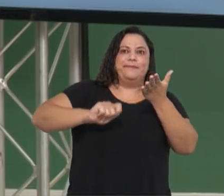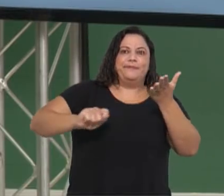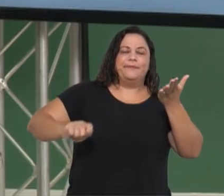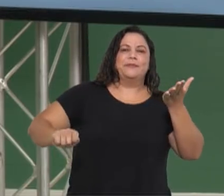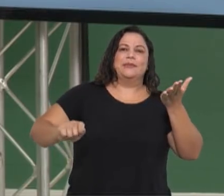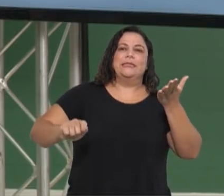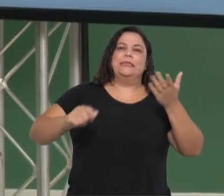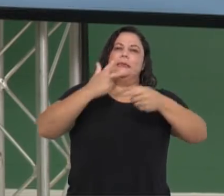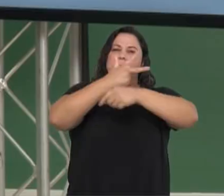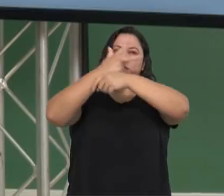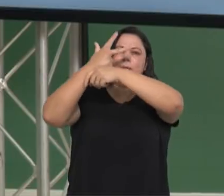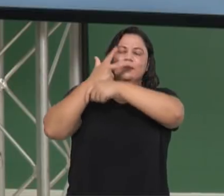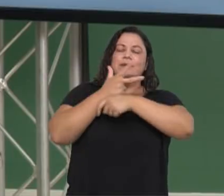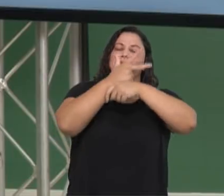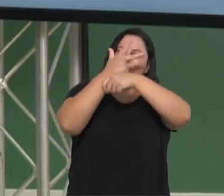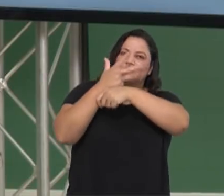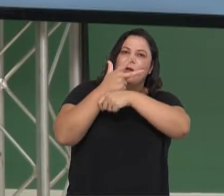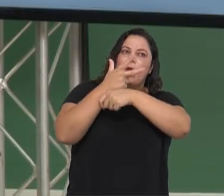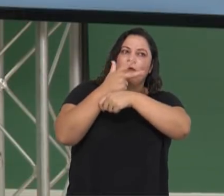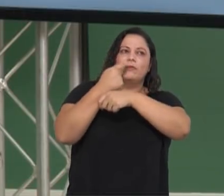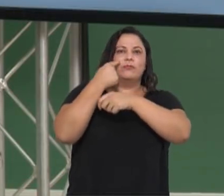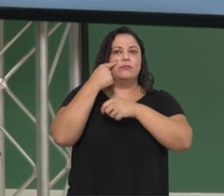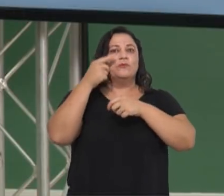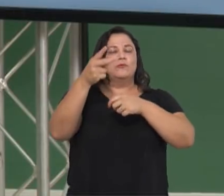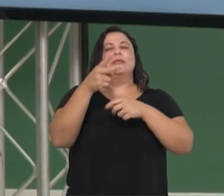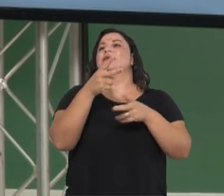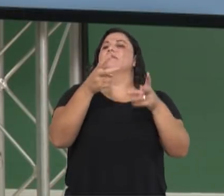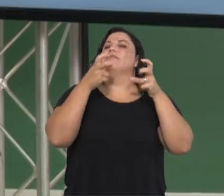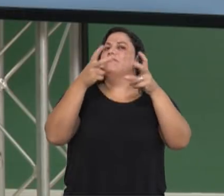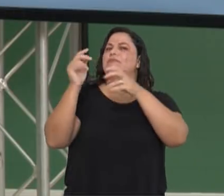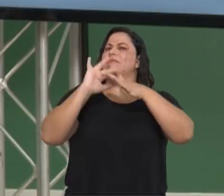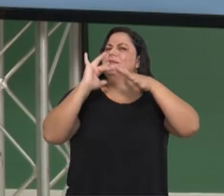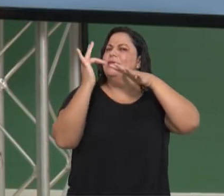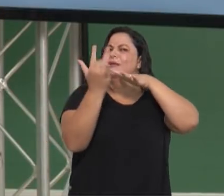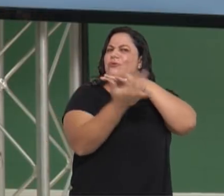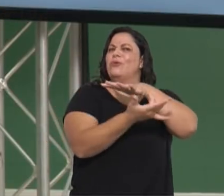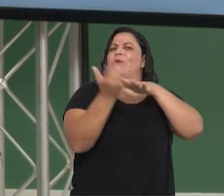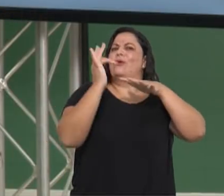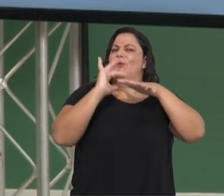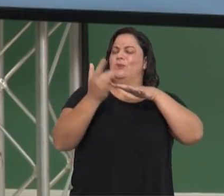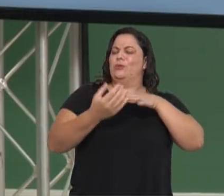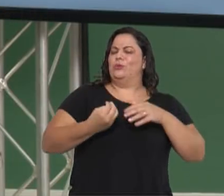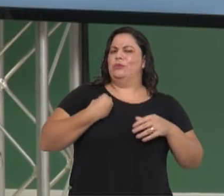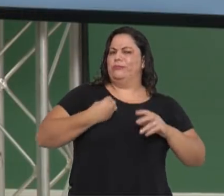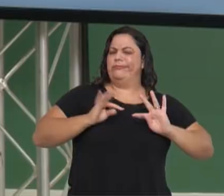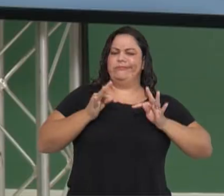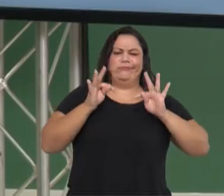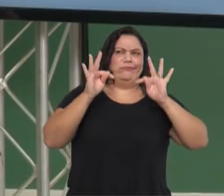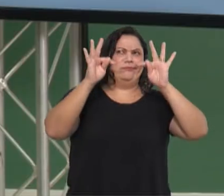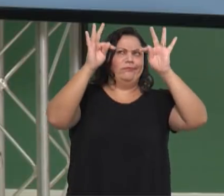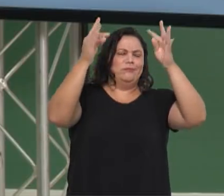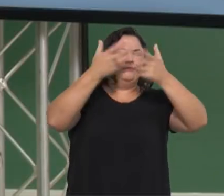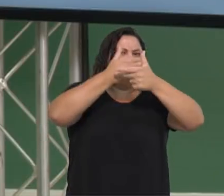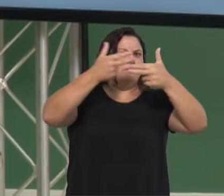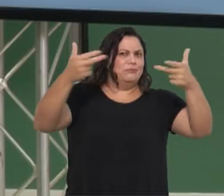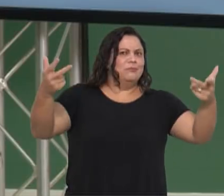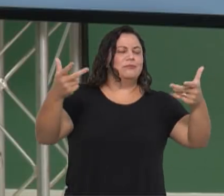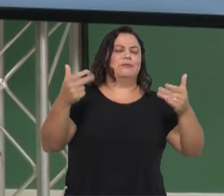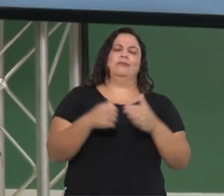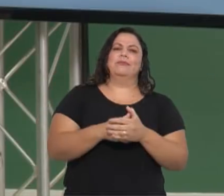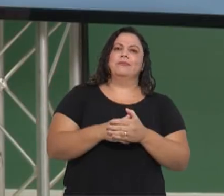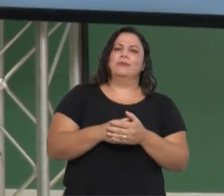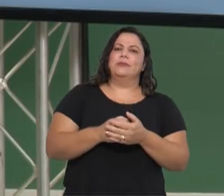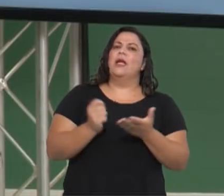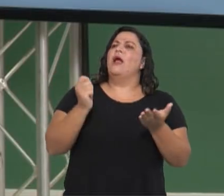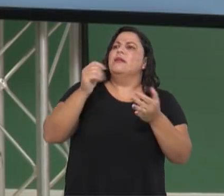vendo a chegada das novas tecnologias à nossa vida de uma forma mais barata também, com um custo